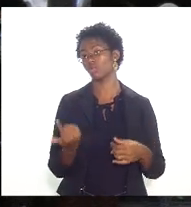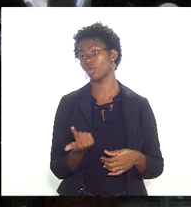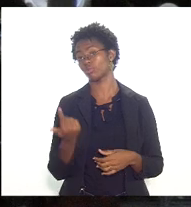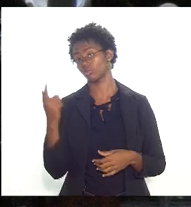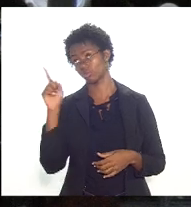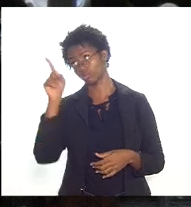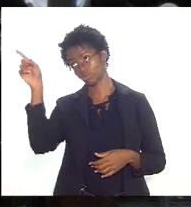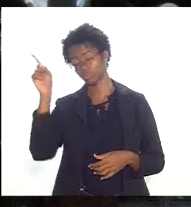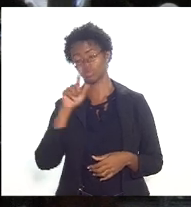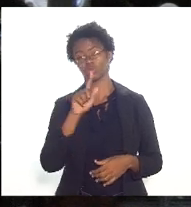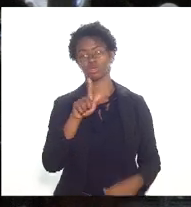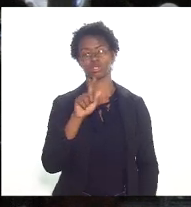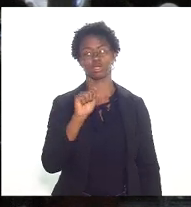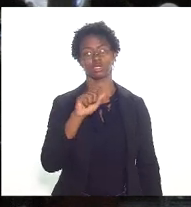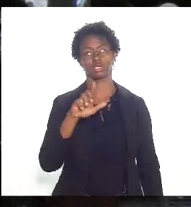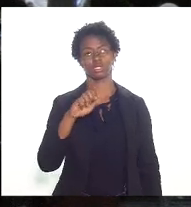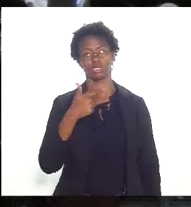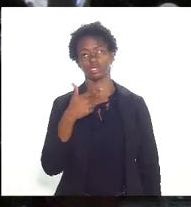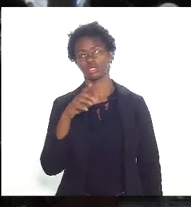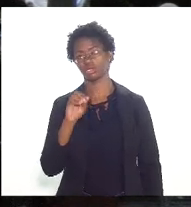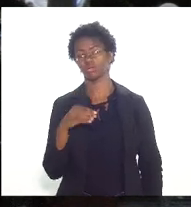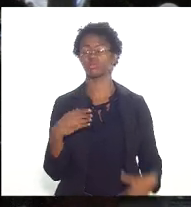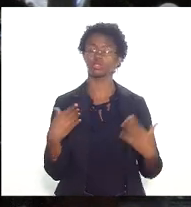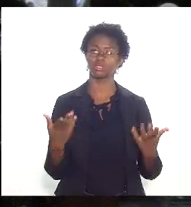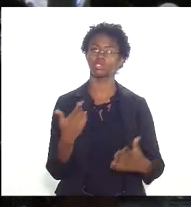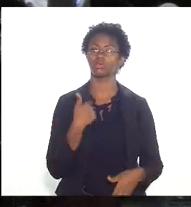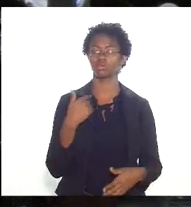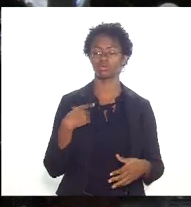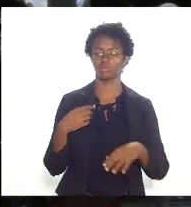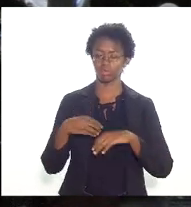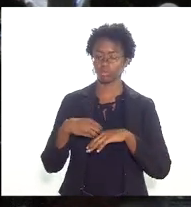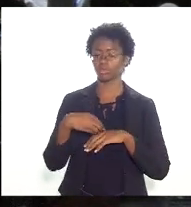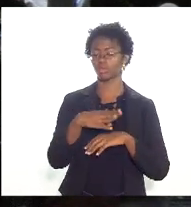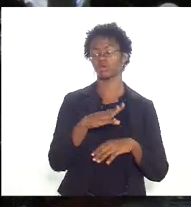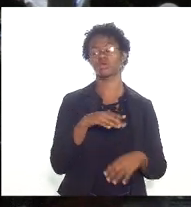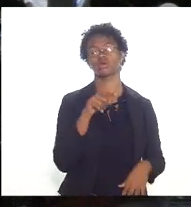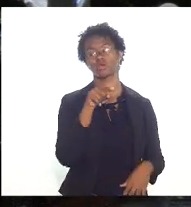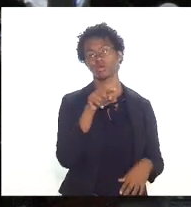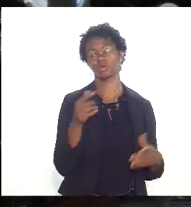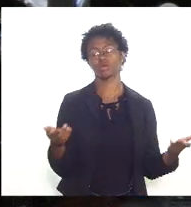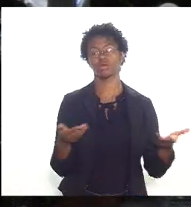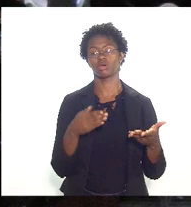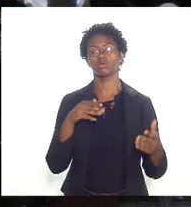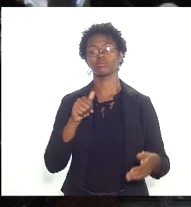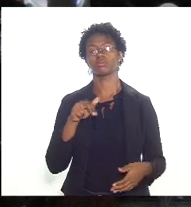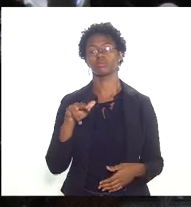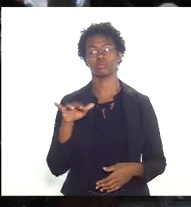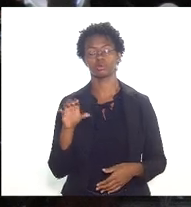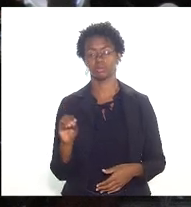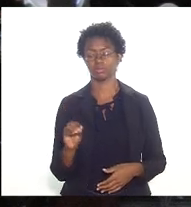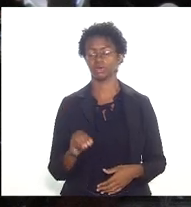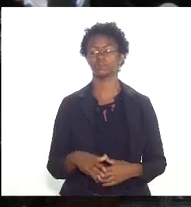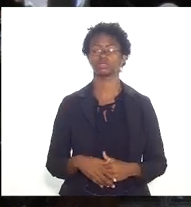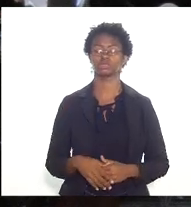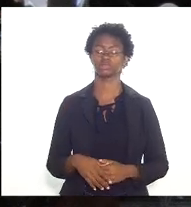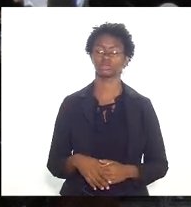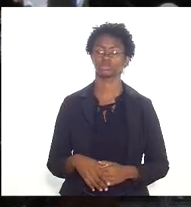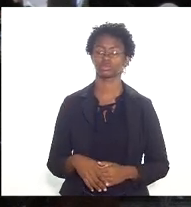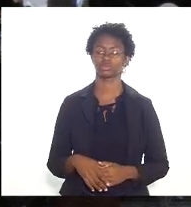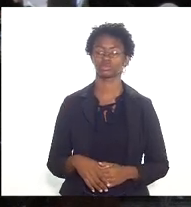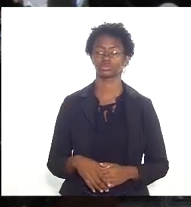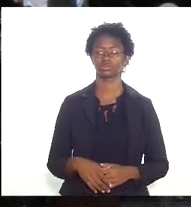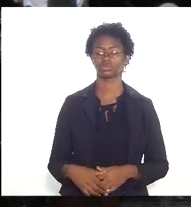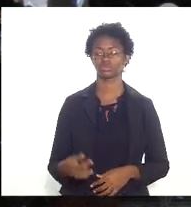então então eu aqui Já encaminhei com Márcio agora aqui fora do microfone ah ah ah gente